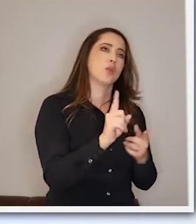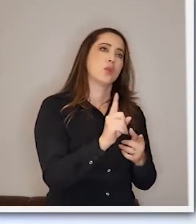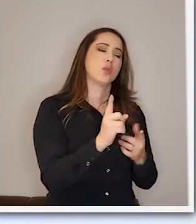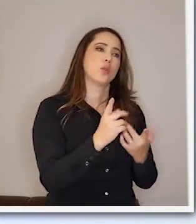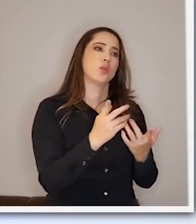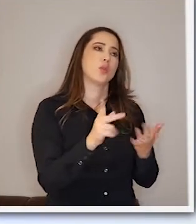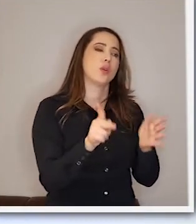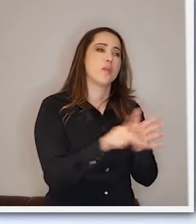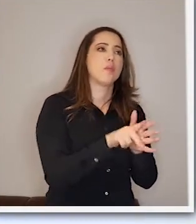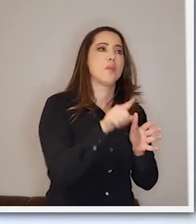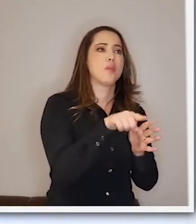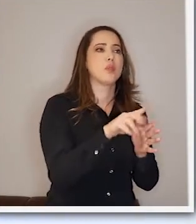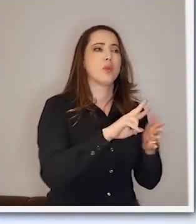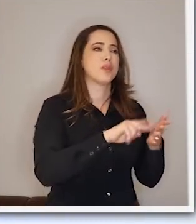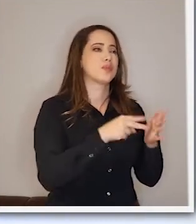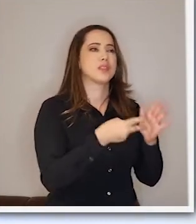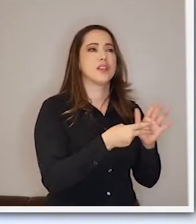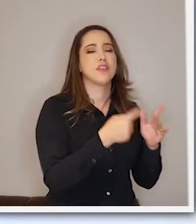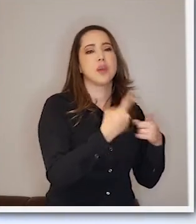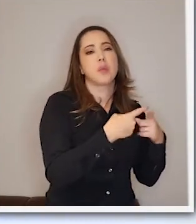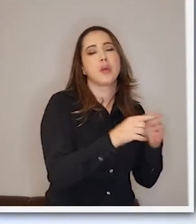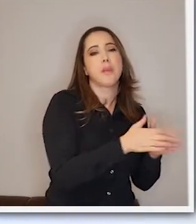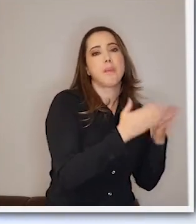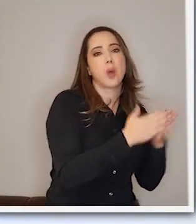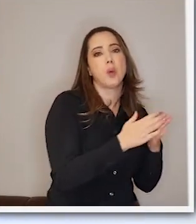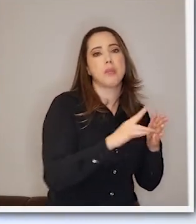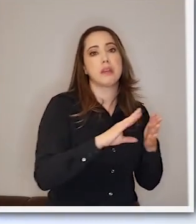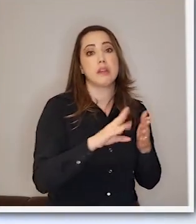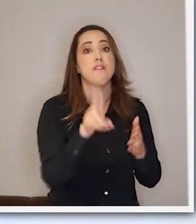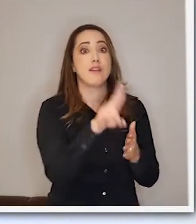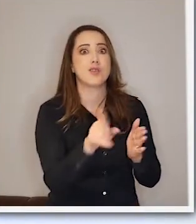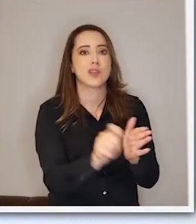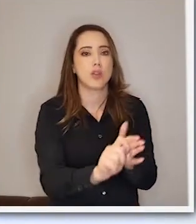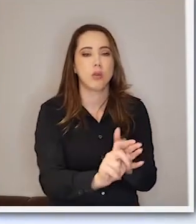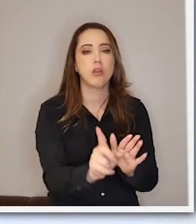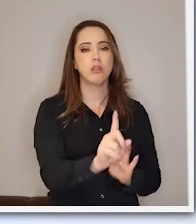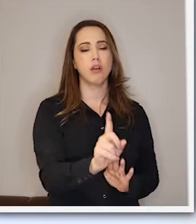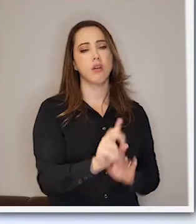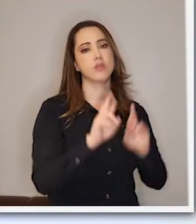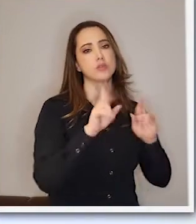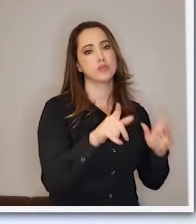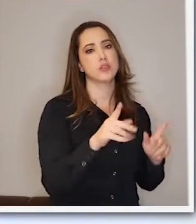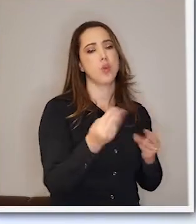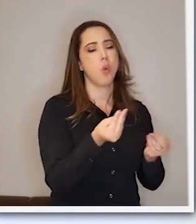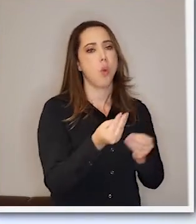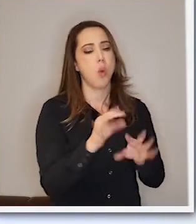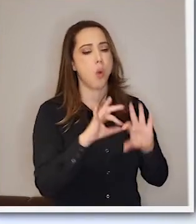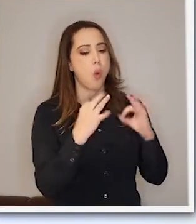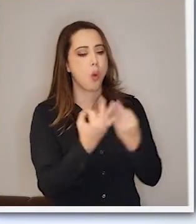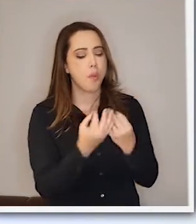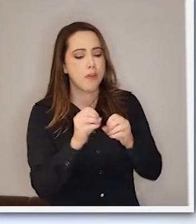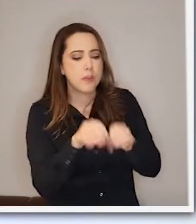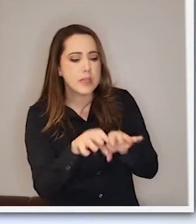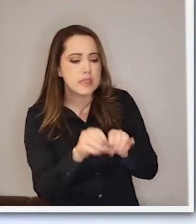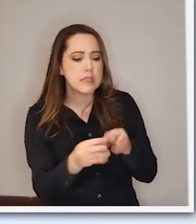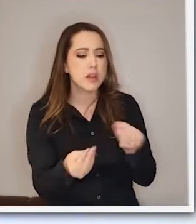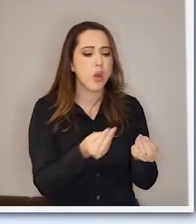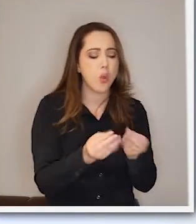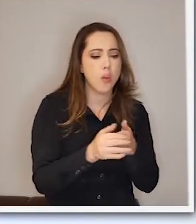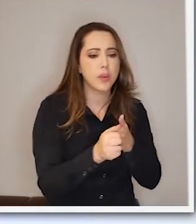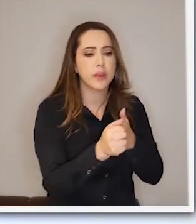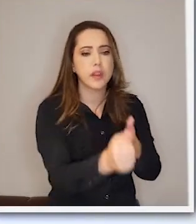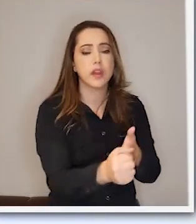estado ou da sua situação financeira, mas é como essa família consegue orientar, como que essa família